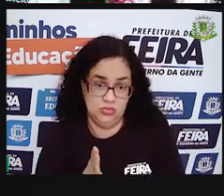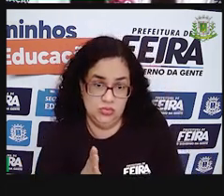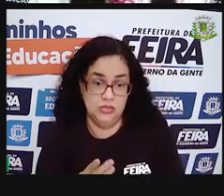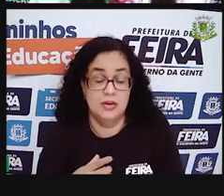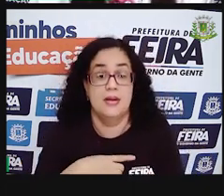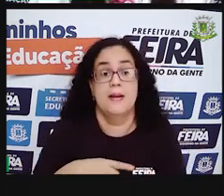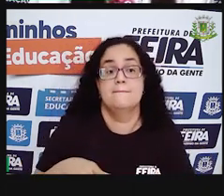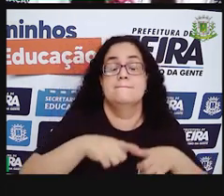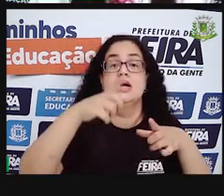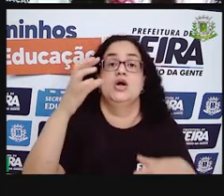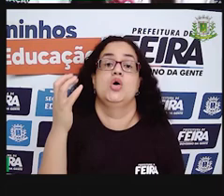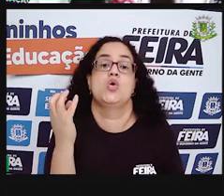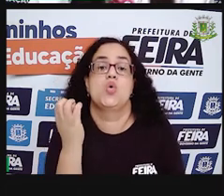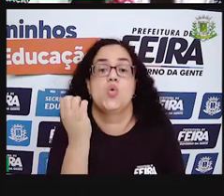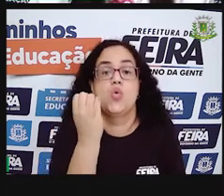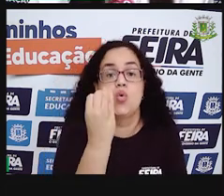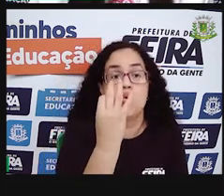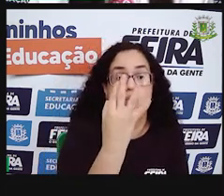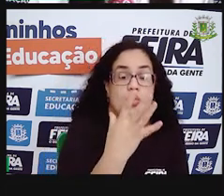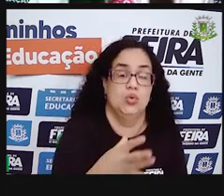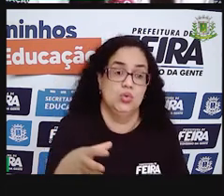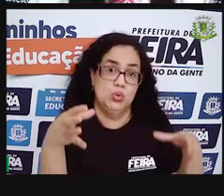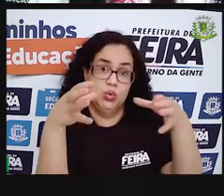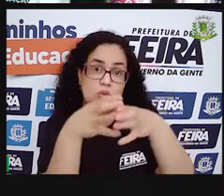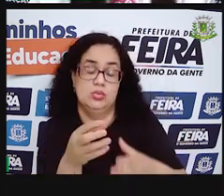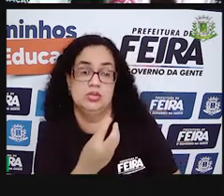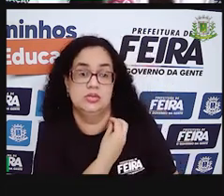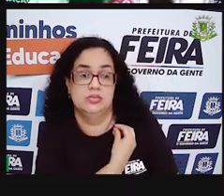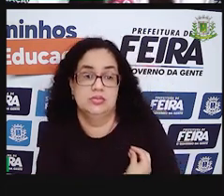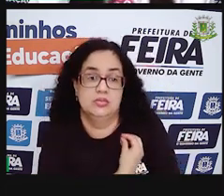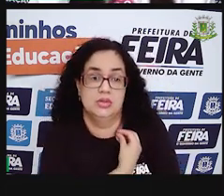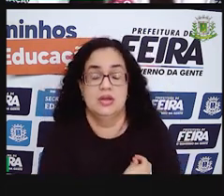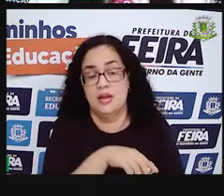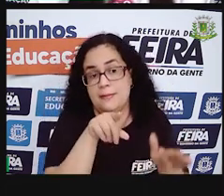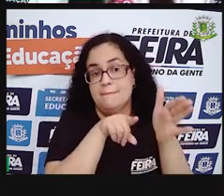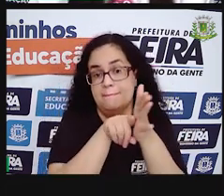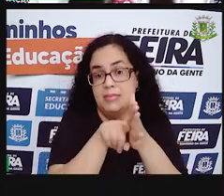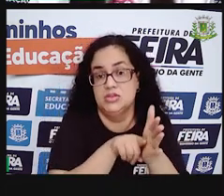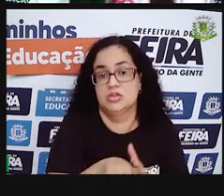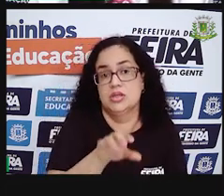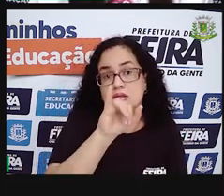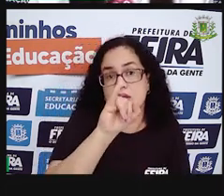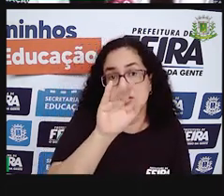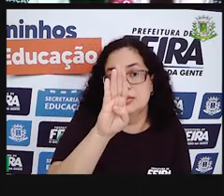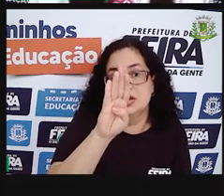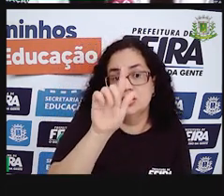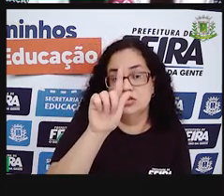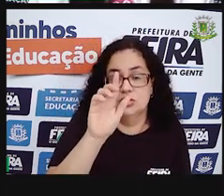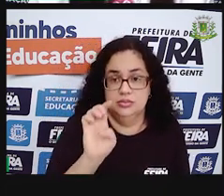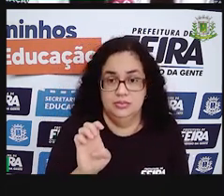há maior quantidade de grupos vivendo, segundo a pesquisa do IBGE.